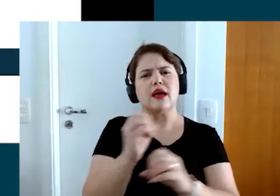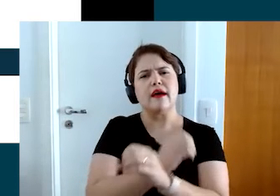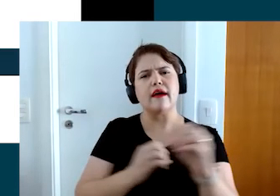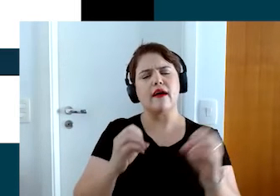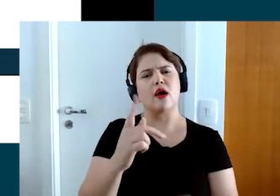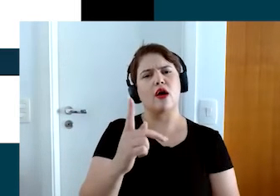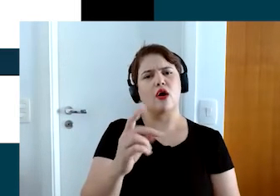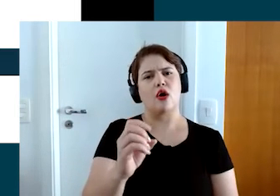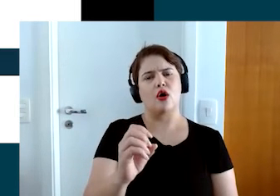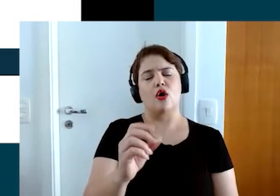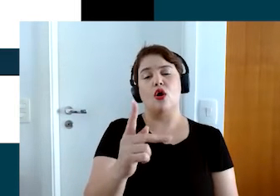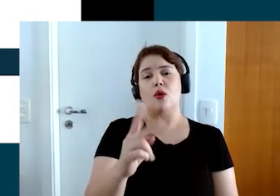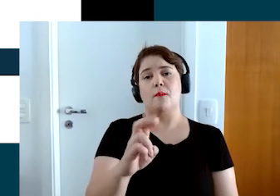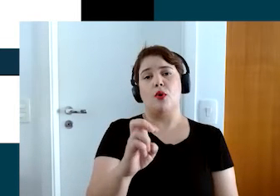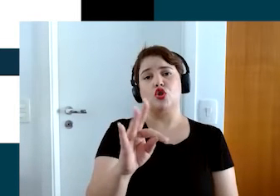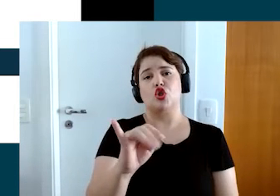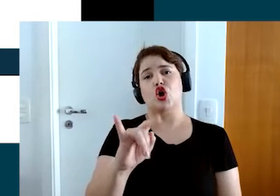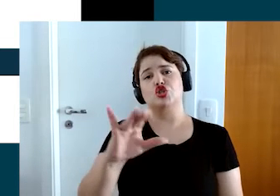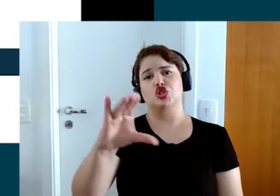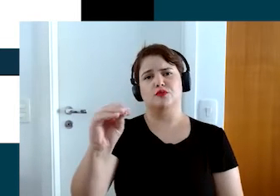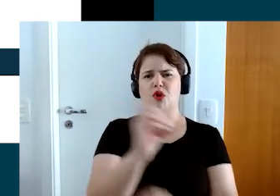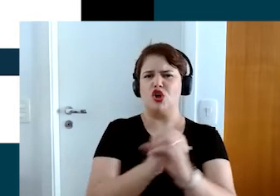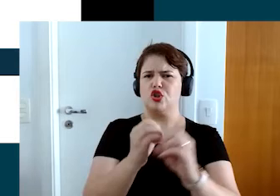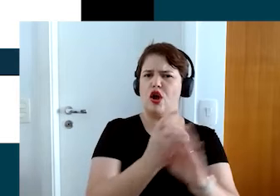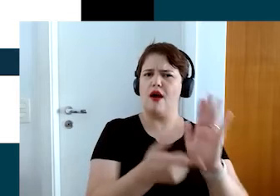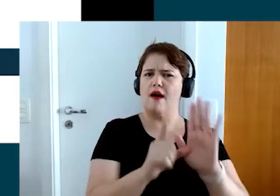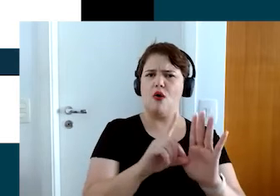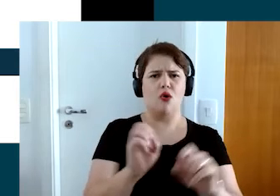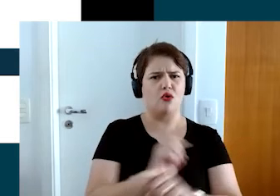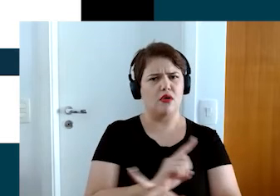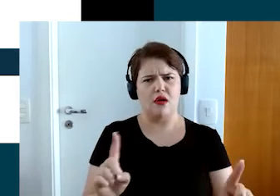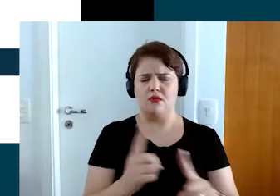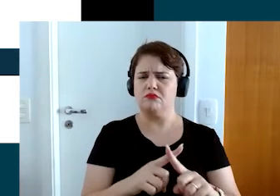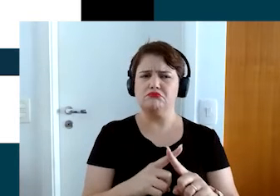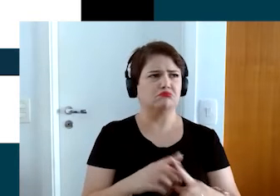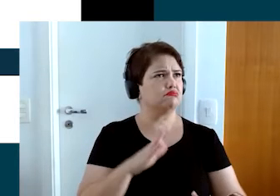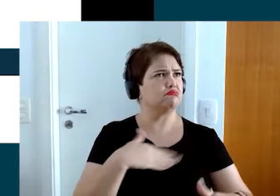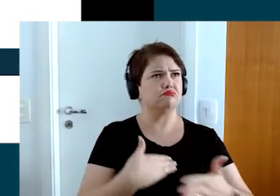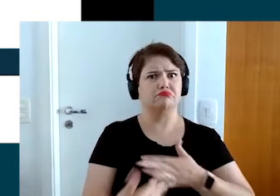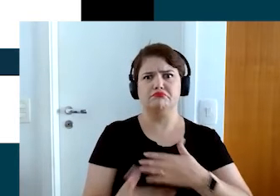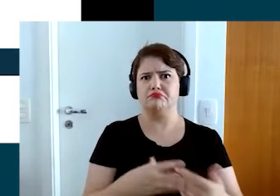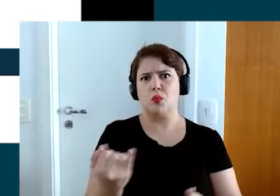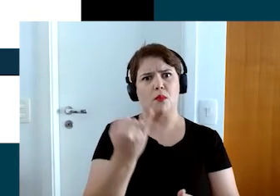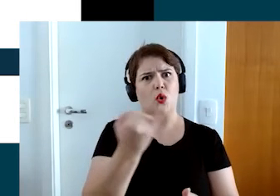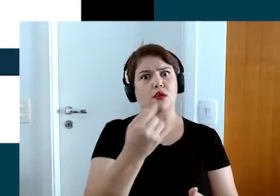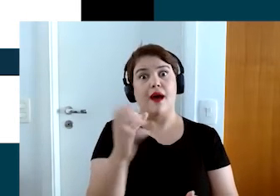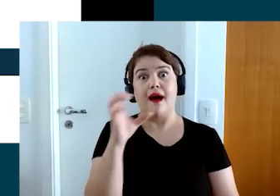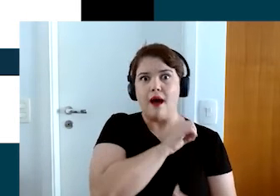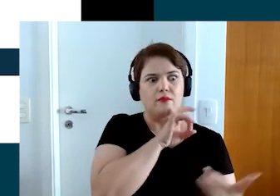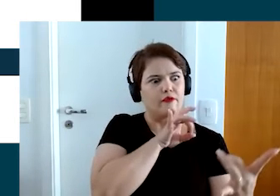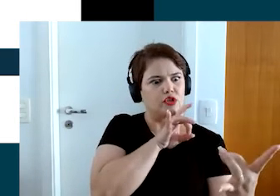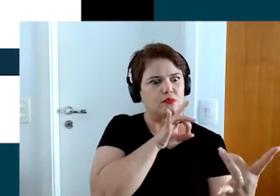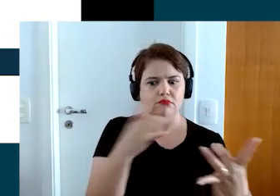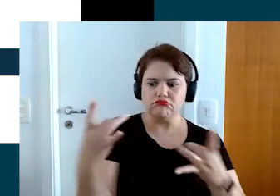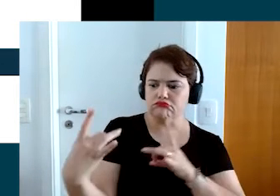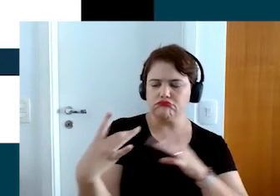de desenvolver alguma coisa, eu consigo fazer um protótipo rapidinho, pode ser de baixa fidelidade, não importa, o importante é coletar o feedback rápido, né, para eu tomar minha decisão